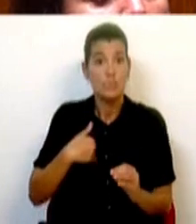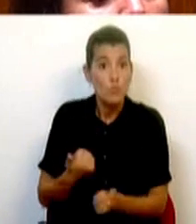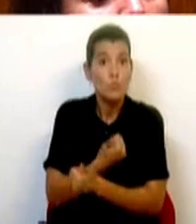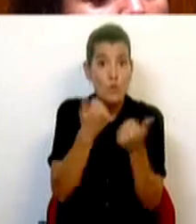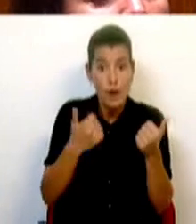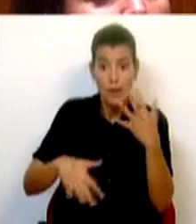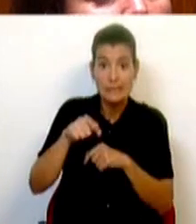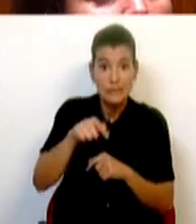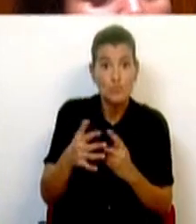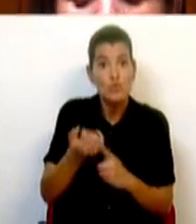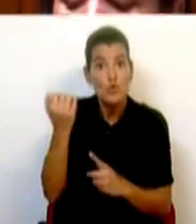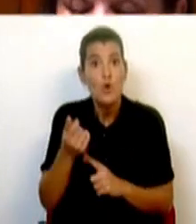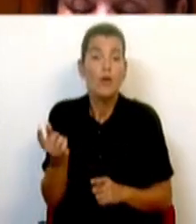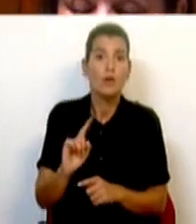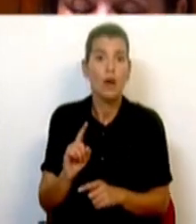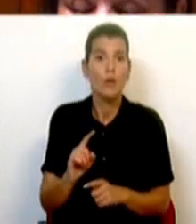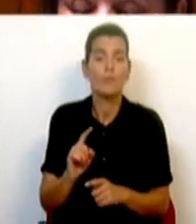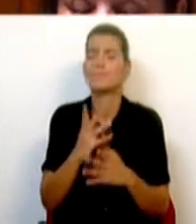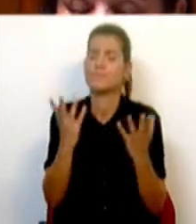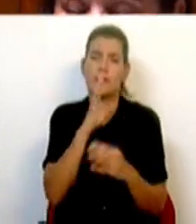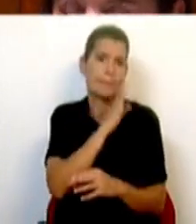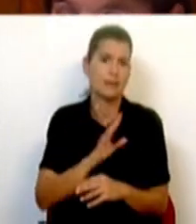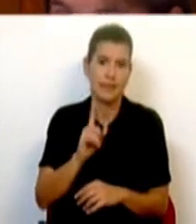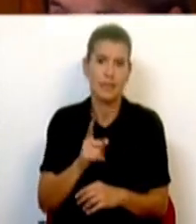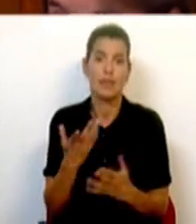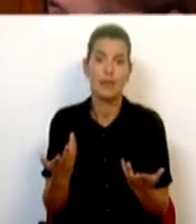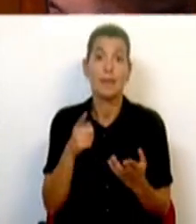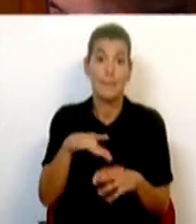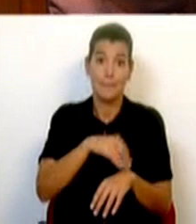àquelas populações. Em termos práticos,